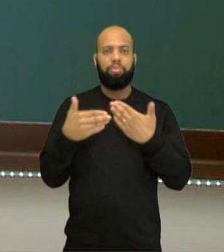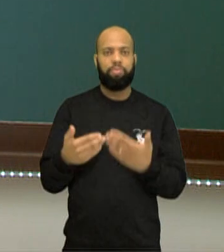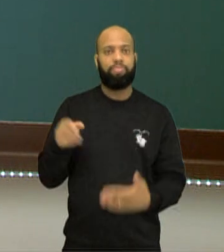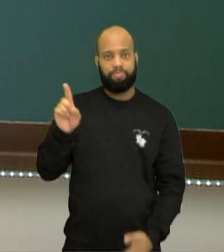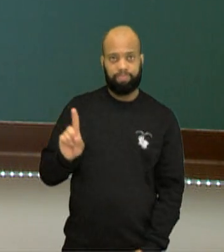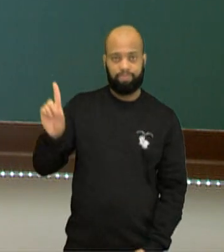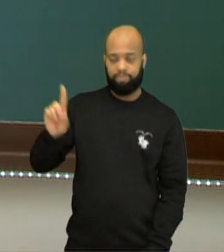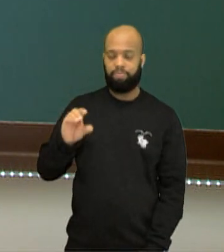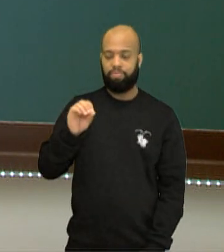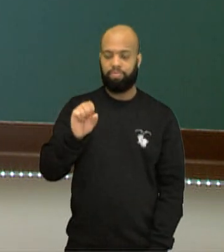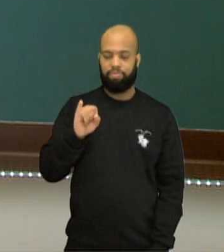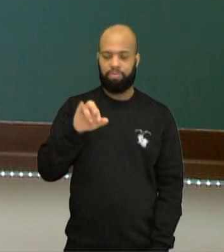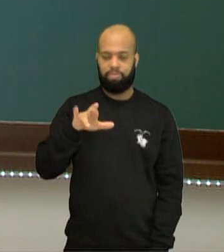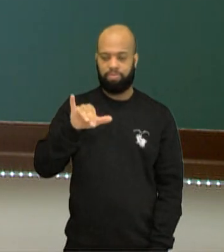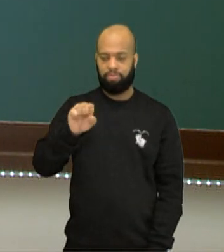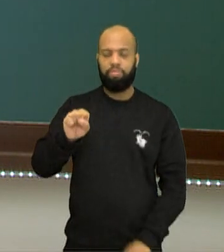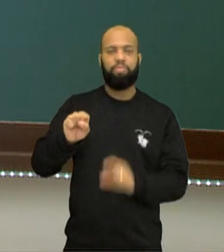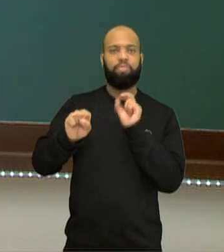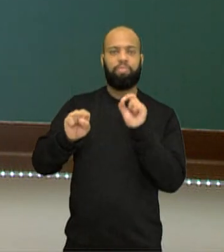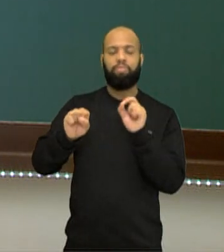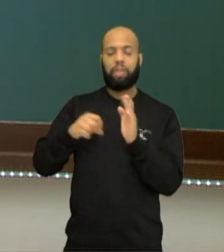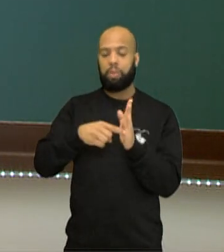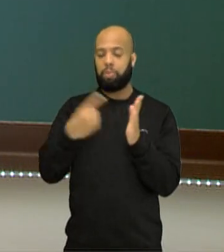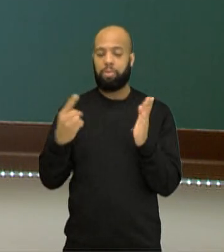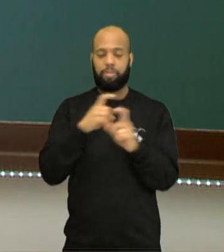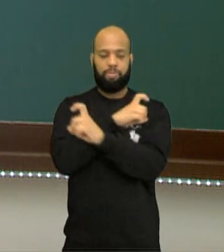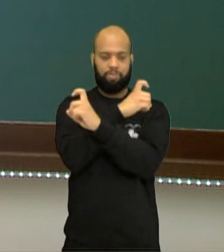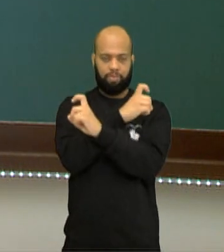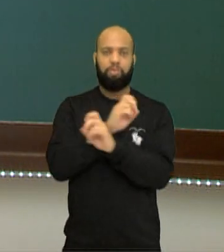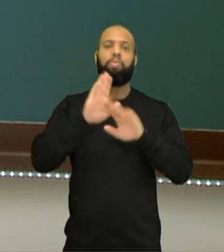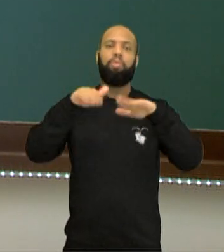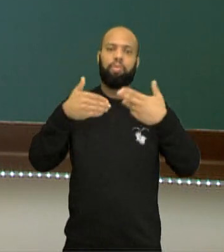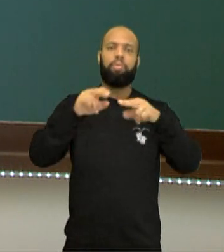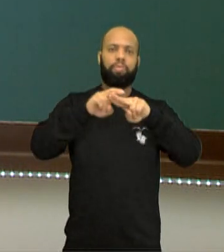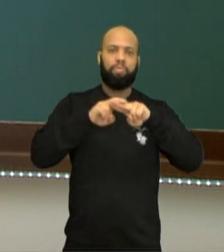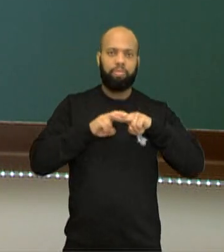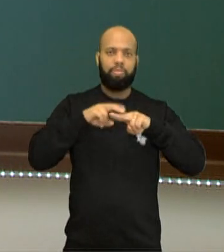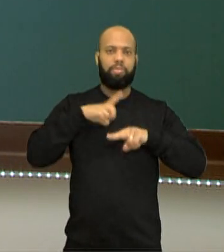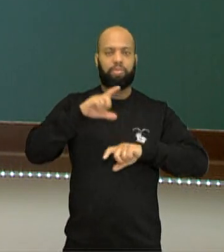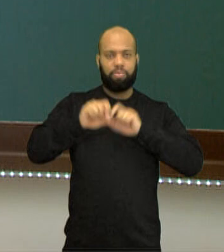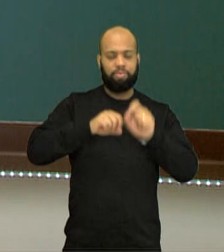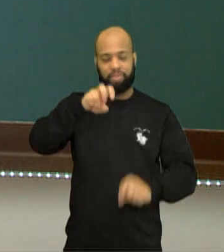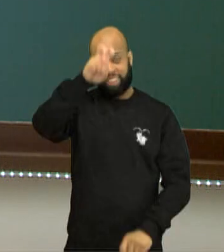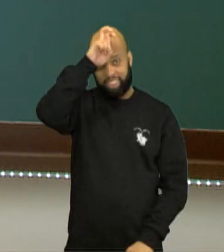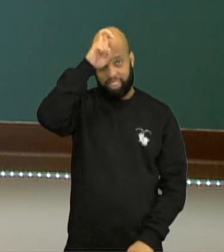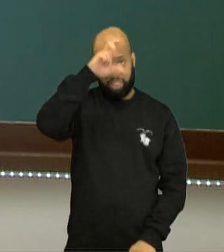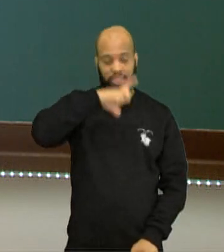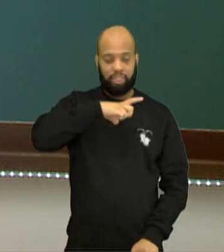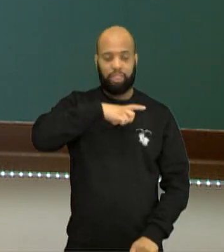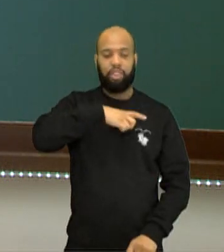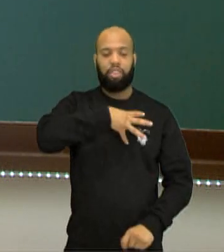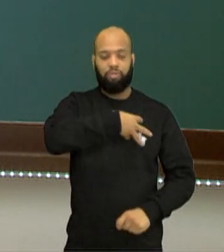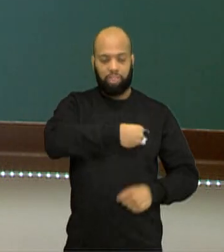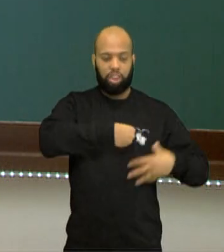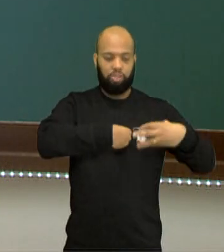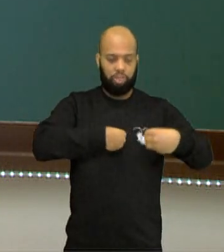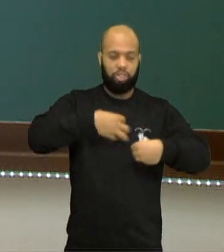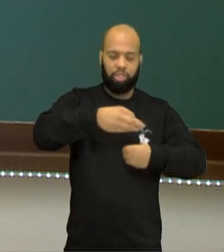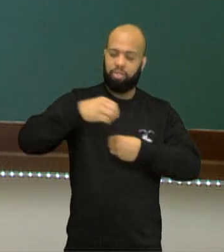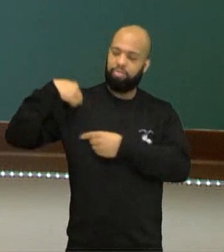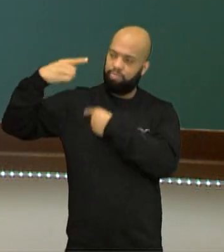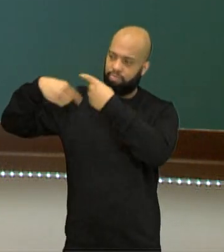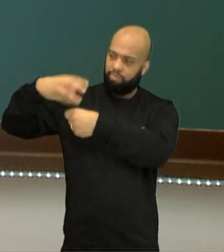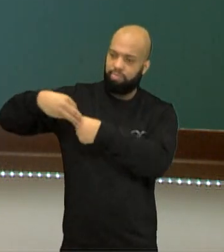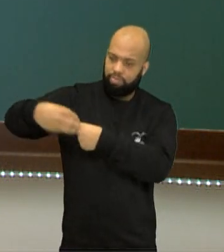deus, Osíris, ele vem a se tornar o primeiro faraó. Por isso que nós temos no Egito aquela linhagem de filhos dos deuses. Faraó significa